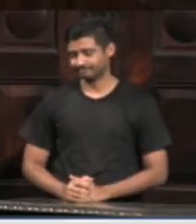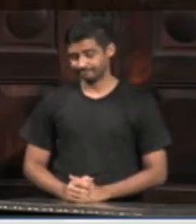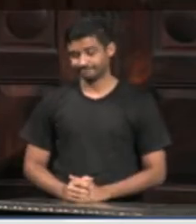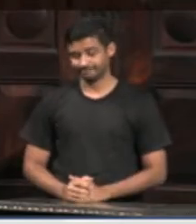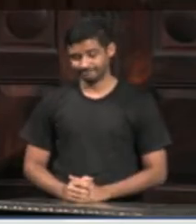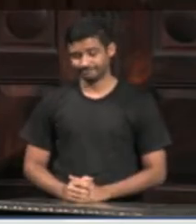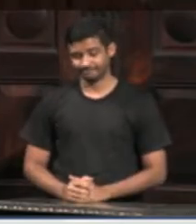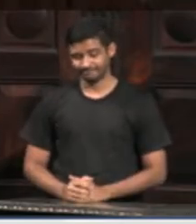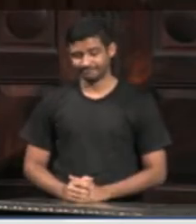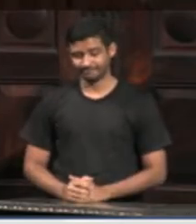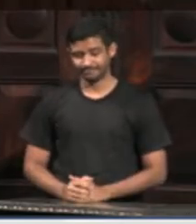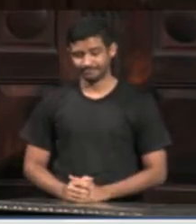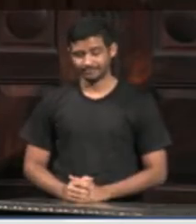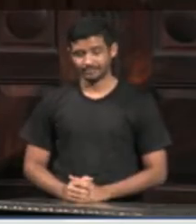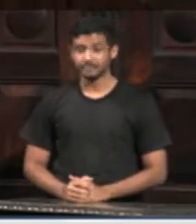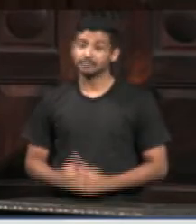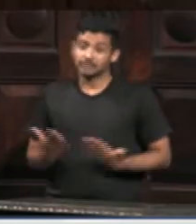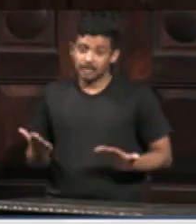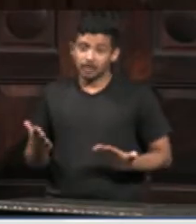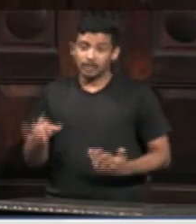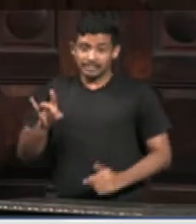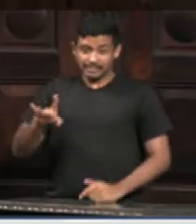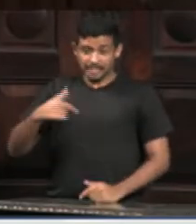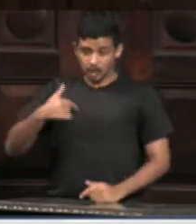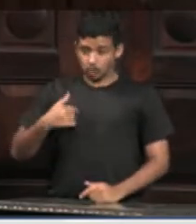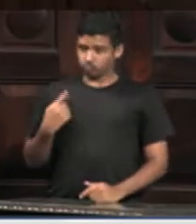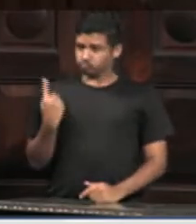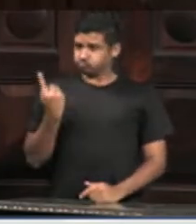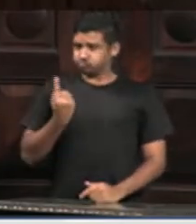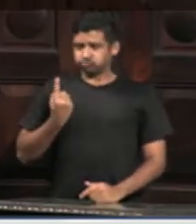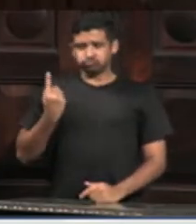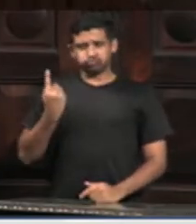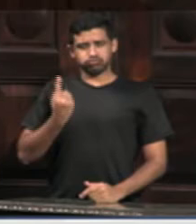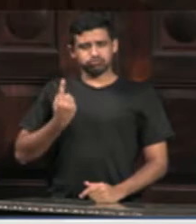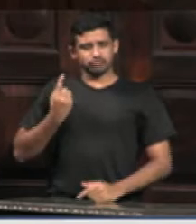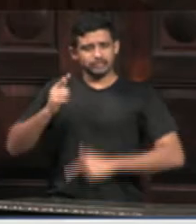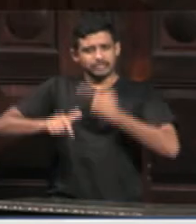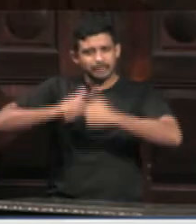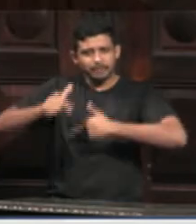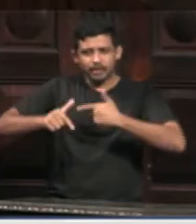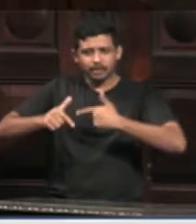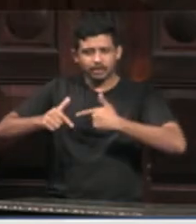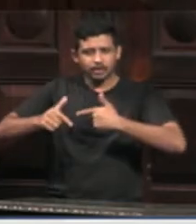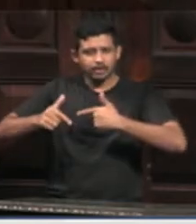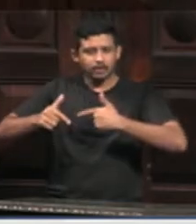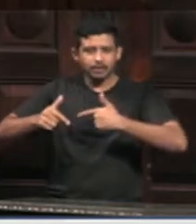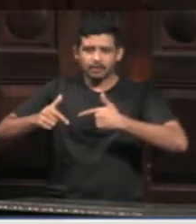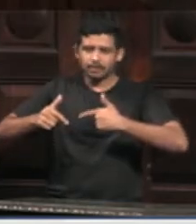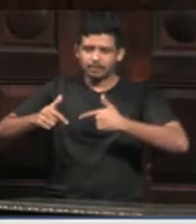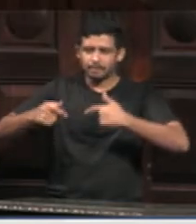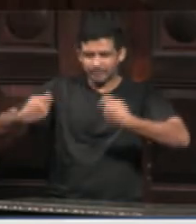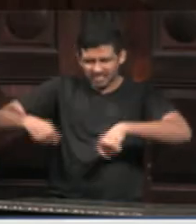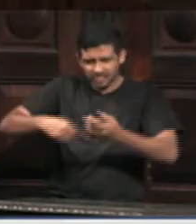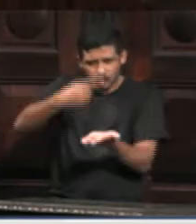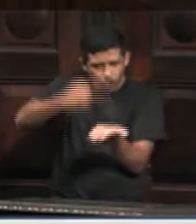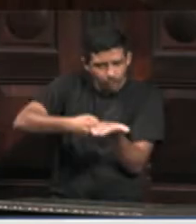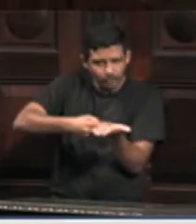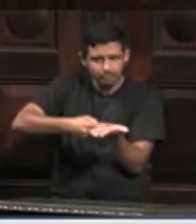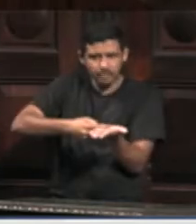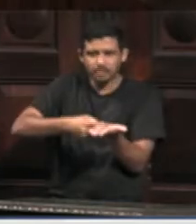E para ser independente, não tem que ter compromisso de